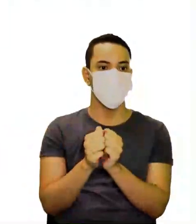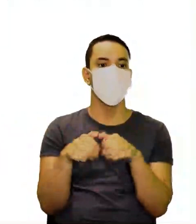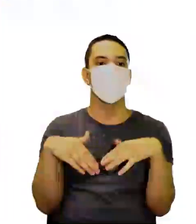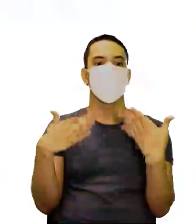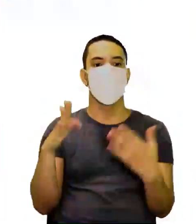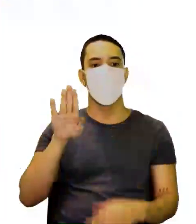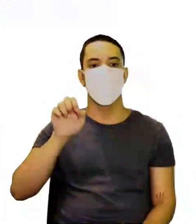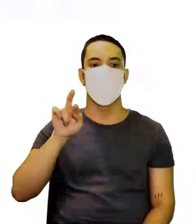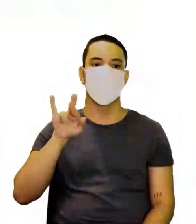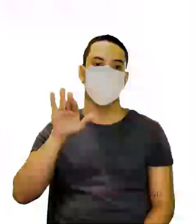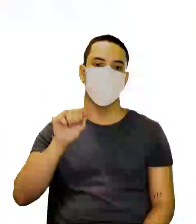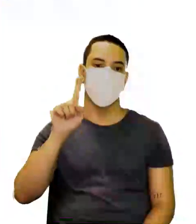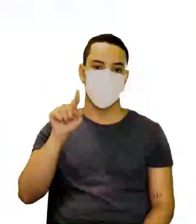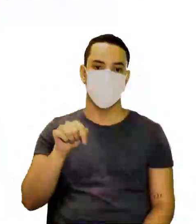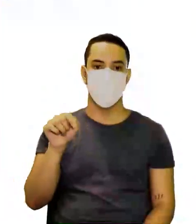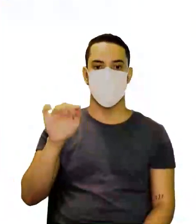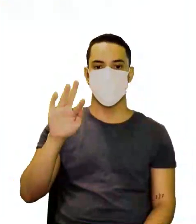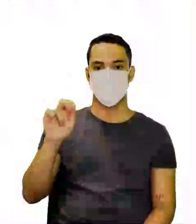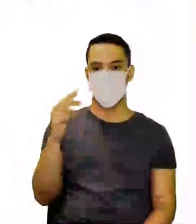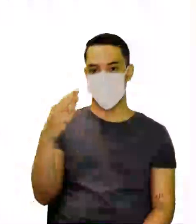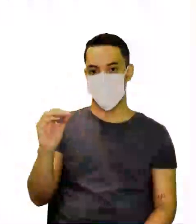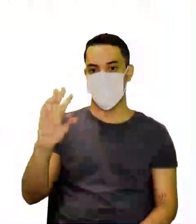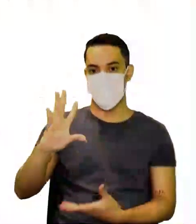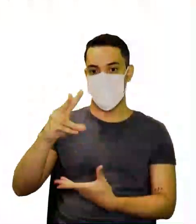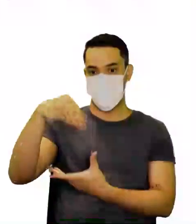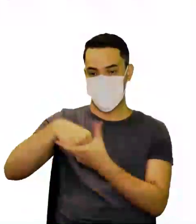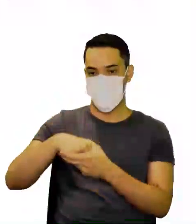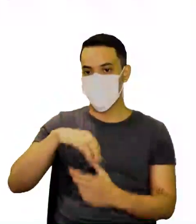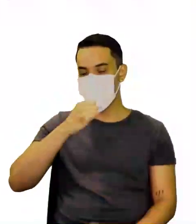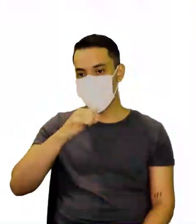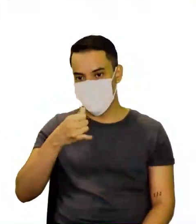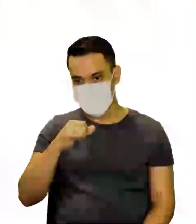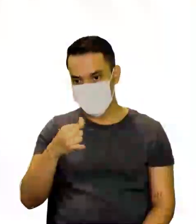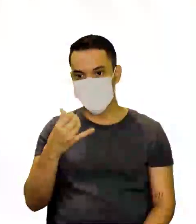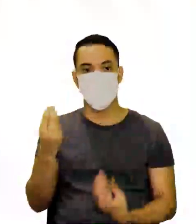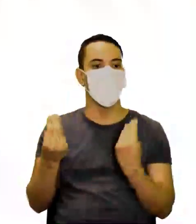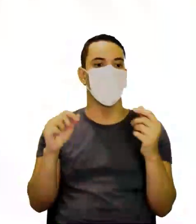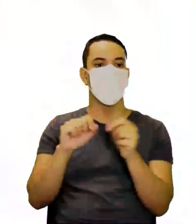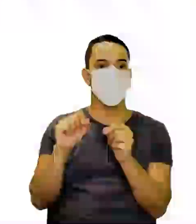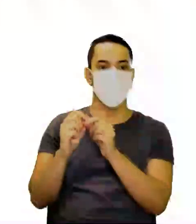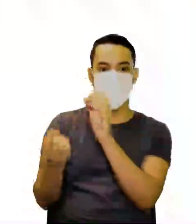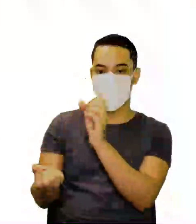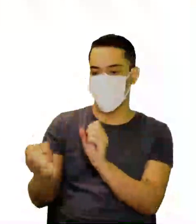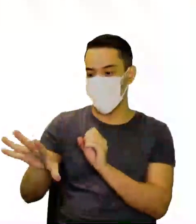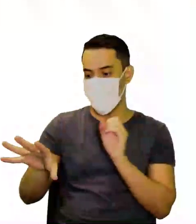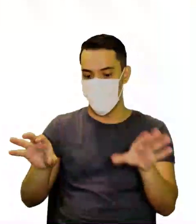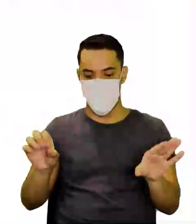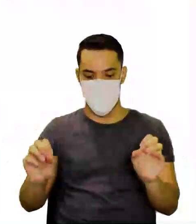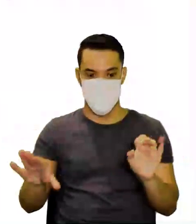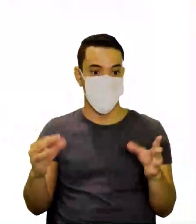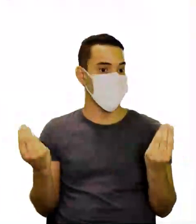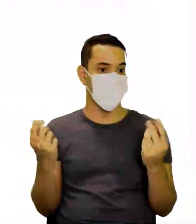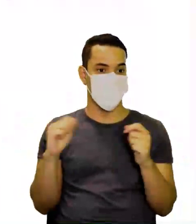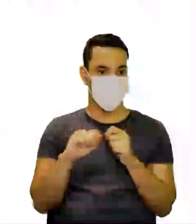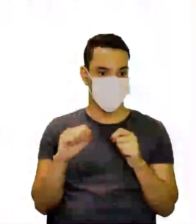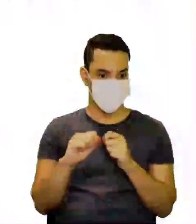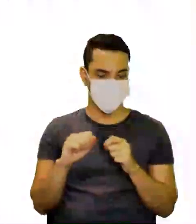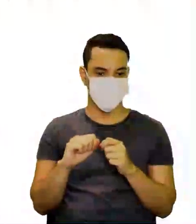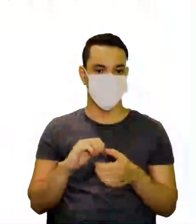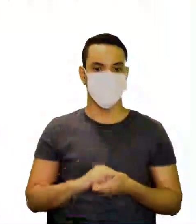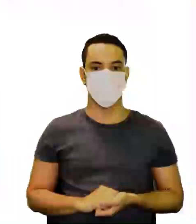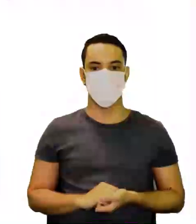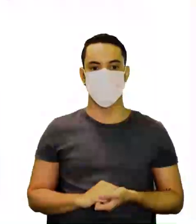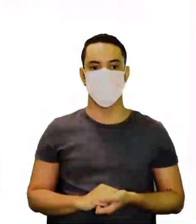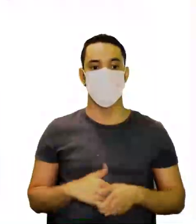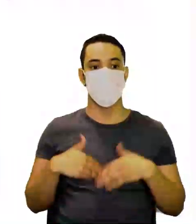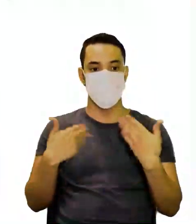acontecer? A bateria é um gerador eletroquímico, né, pessoal? Nós vimos lá gerador químico, ok? A bobina